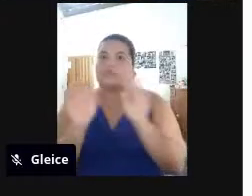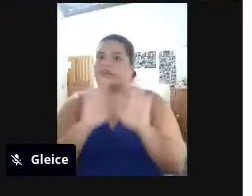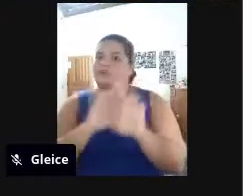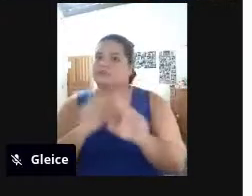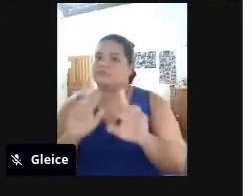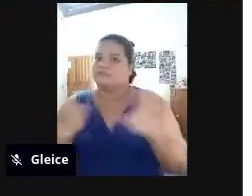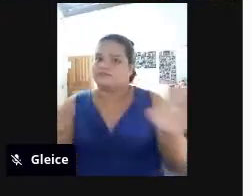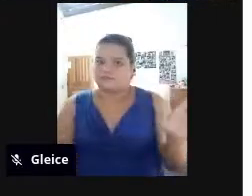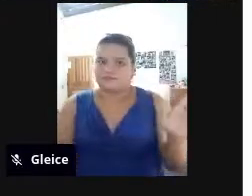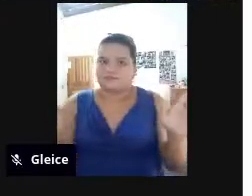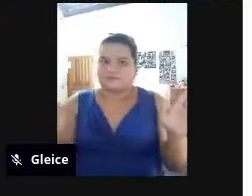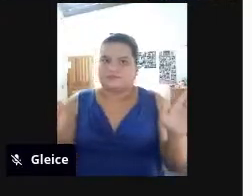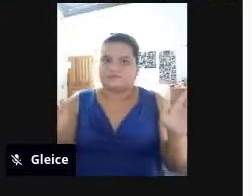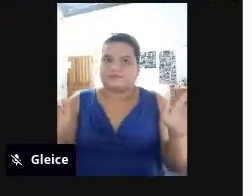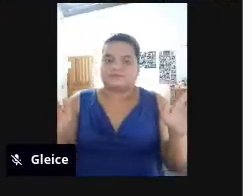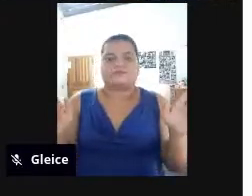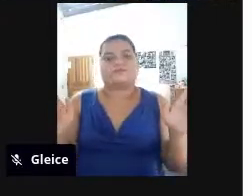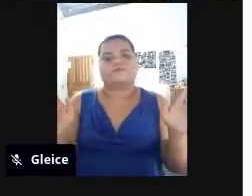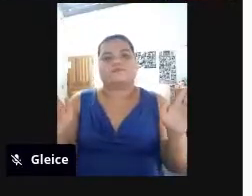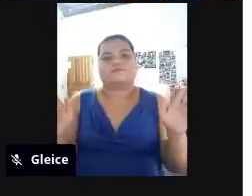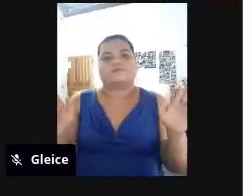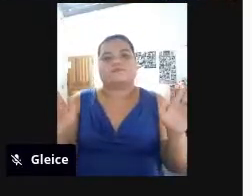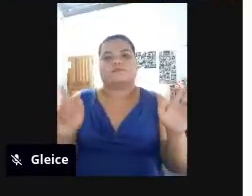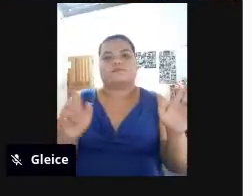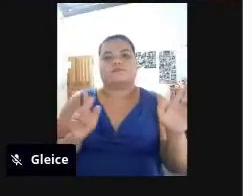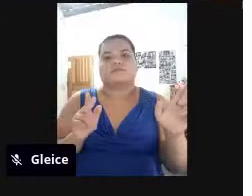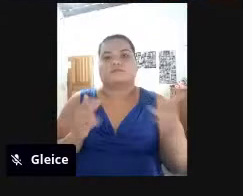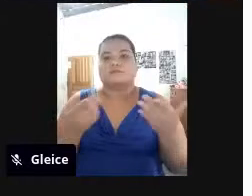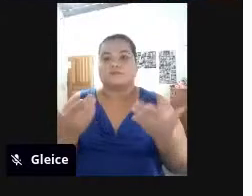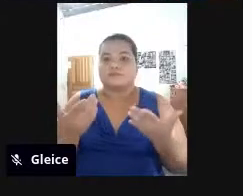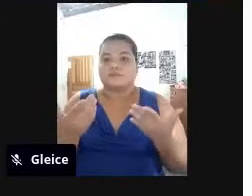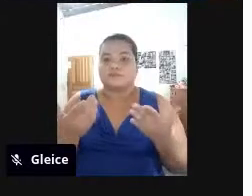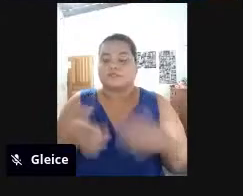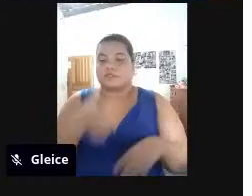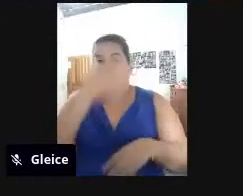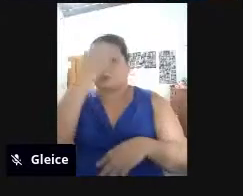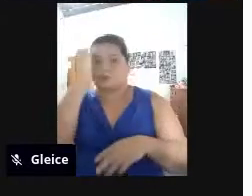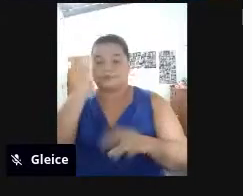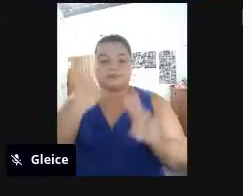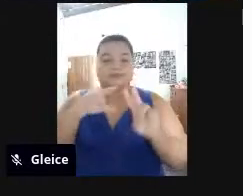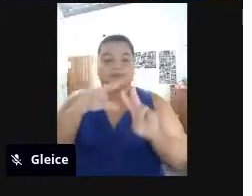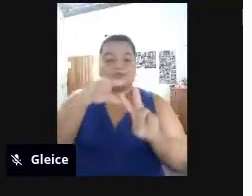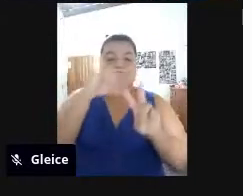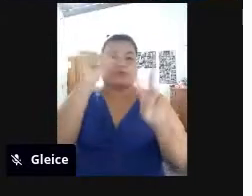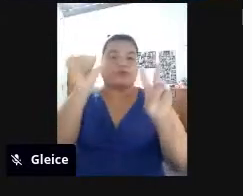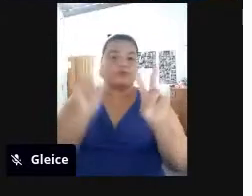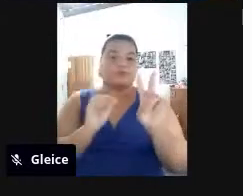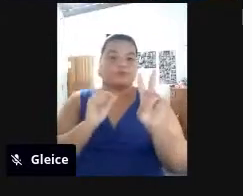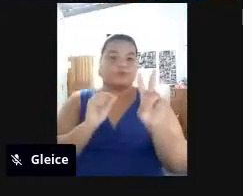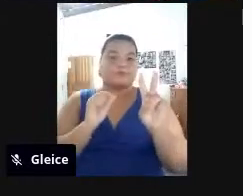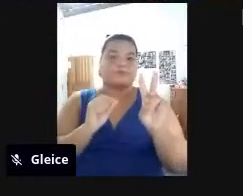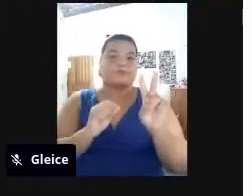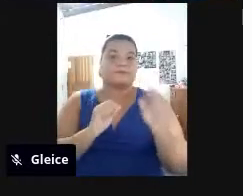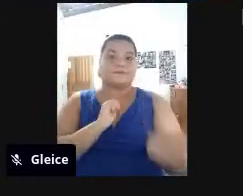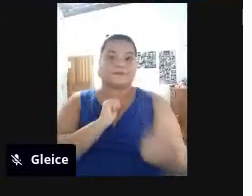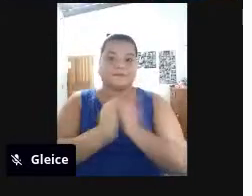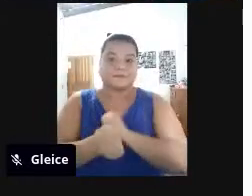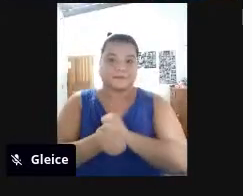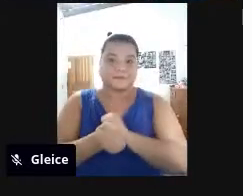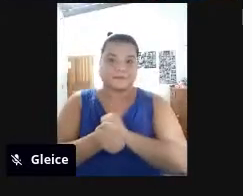Nutrição Esportiva recomenda que, para a maioria dos atletas esportistas, Um bom aporte proteico é